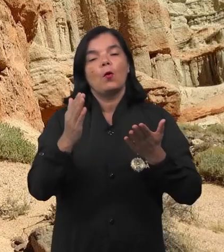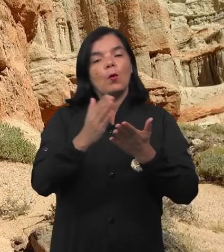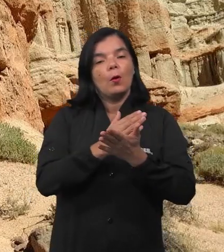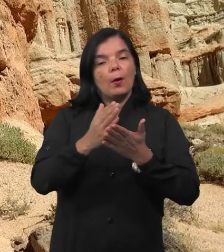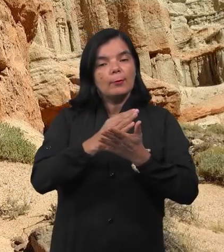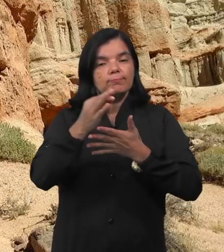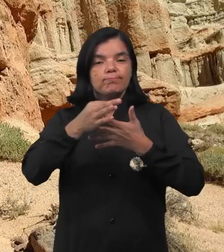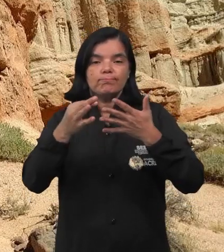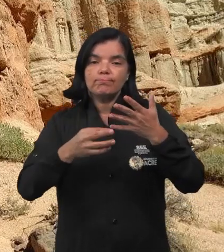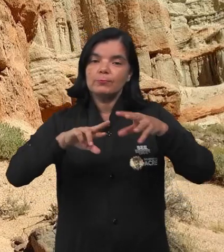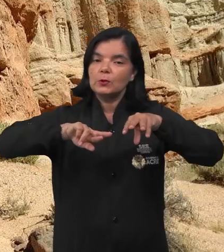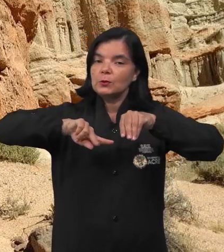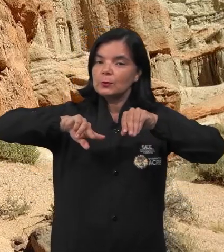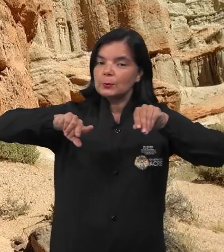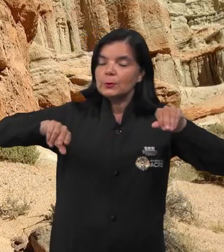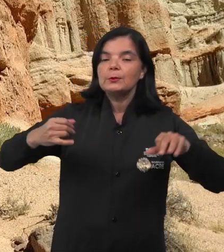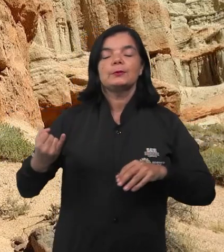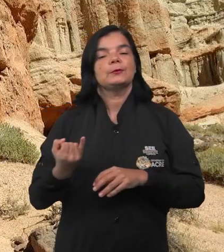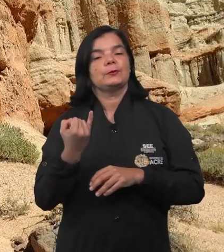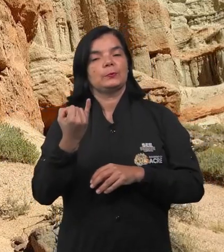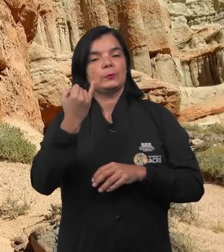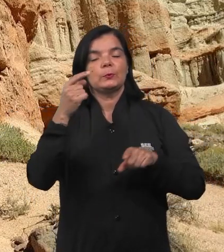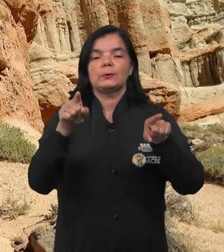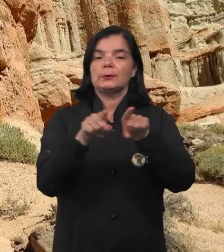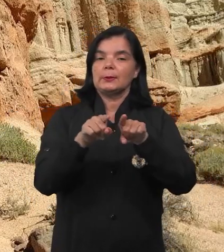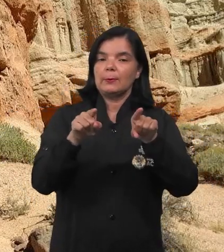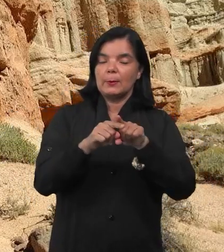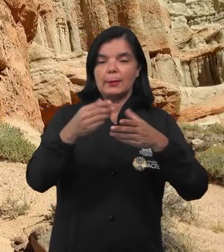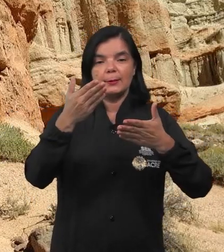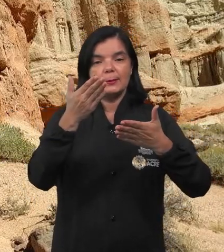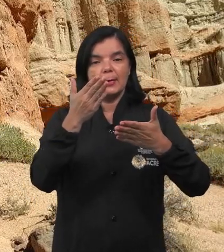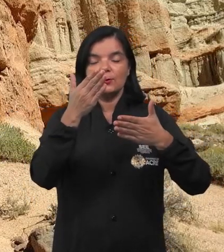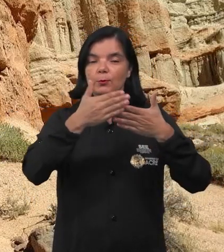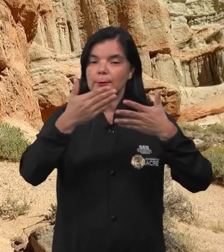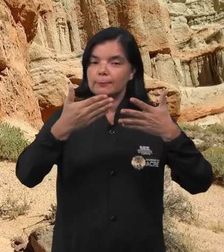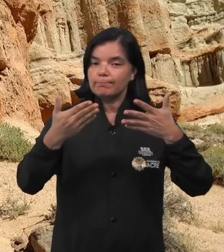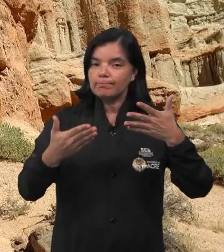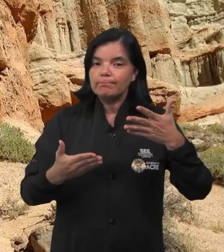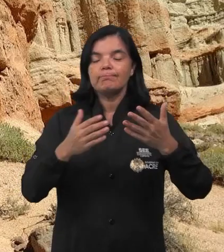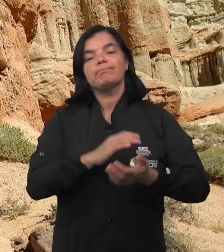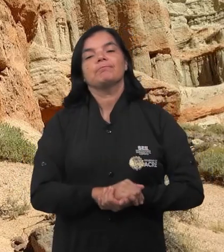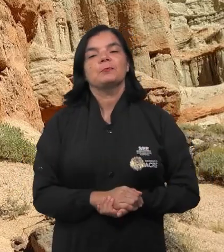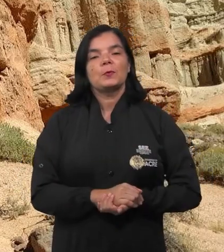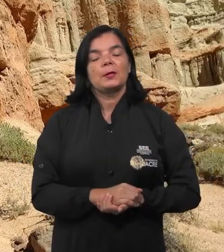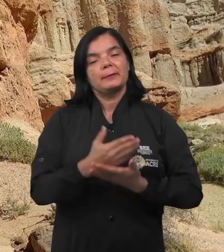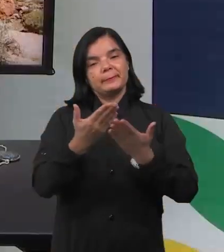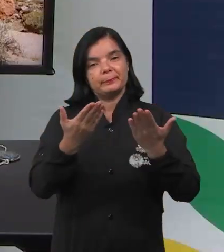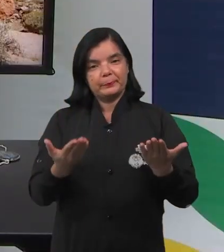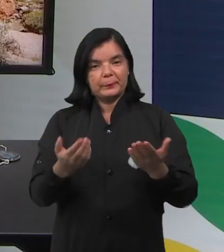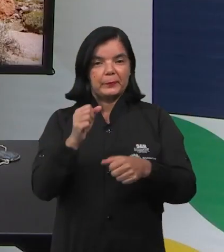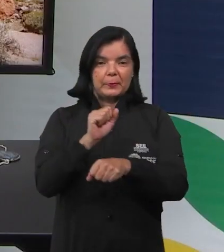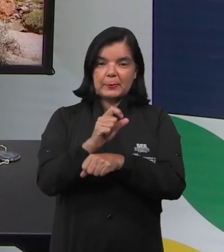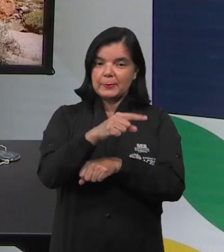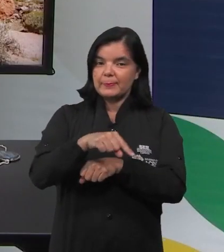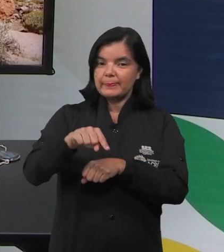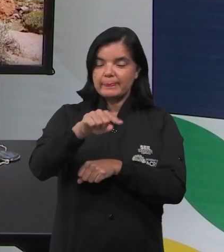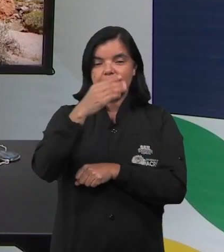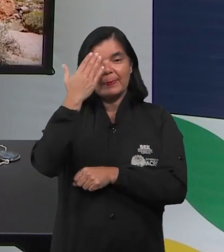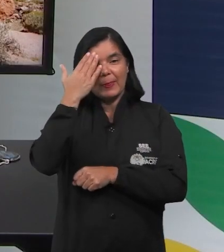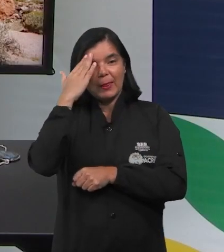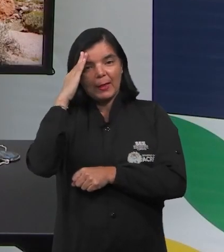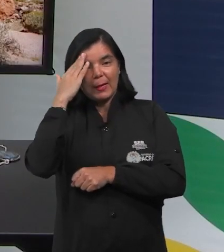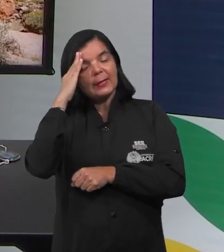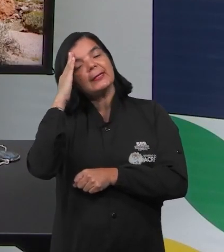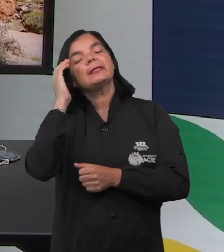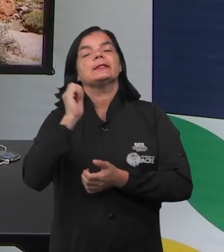minerais importantes e vimos também as suas classificações. Então é isso, pessoal. Eu espero que vocês tenham entendido um